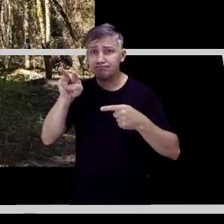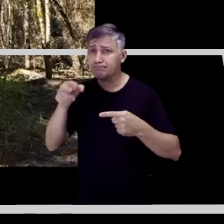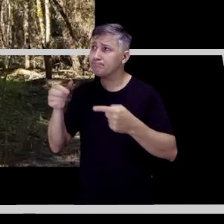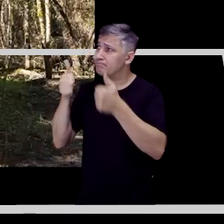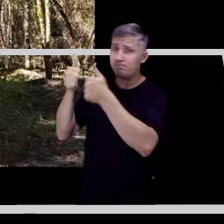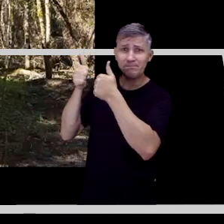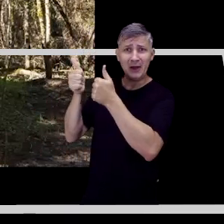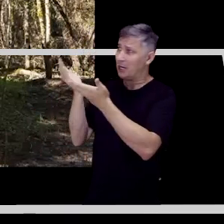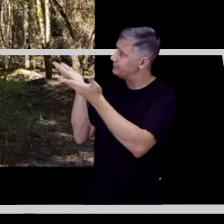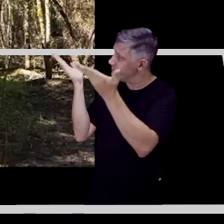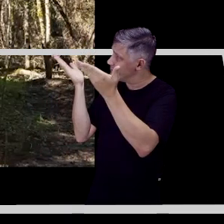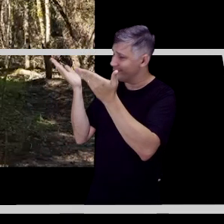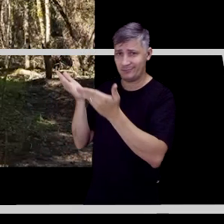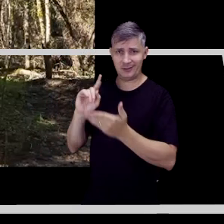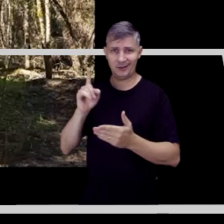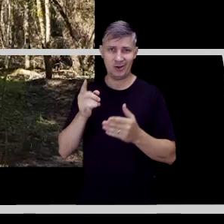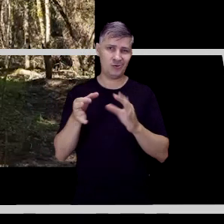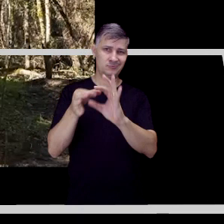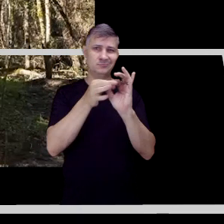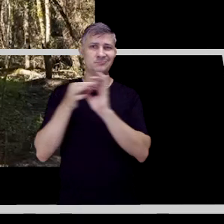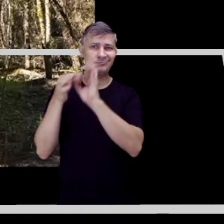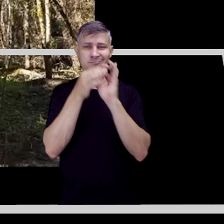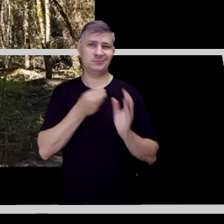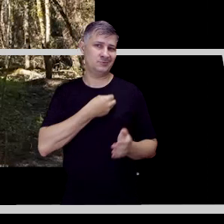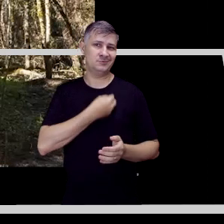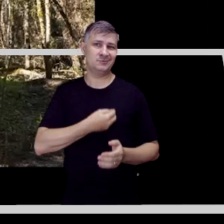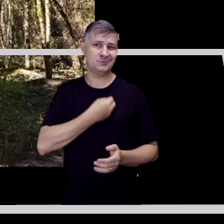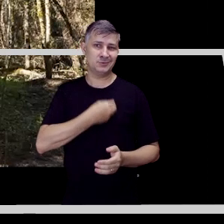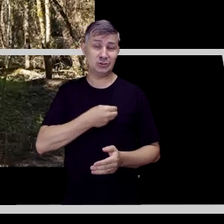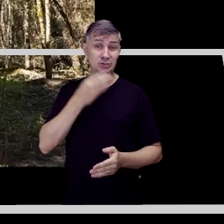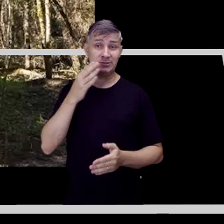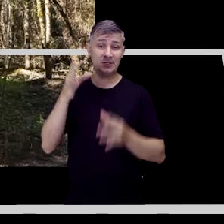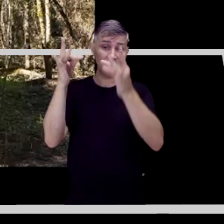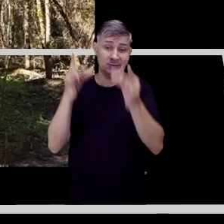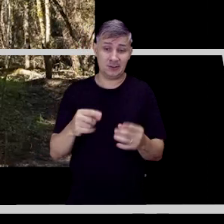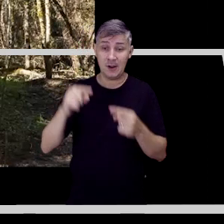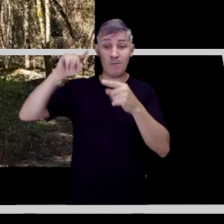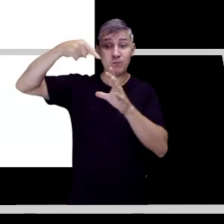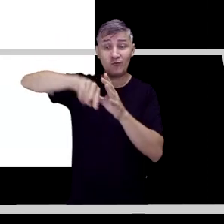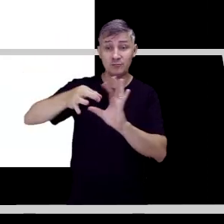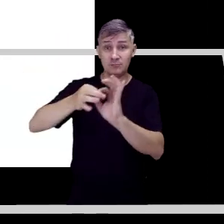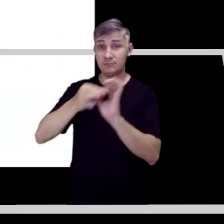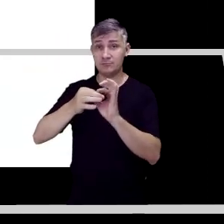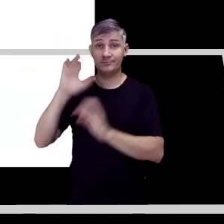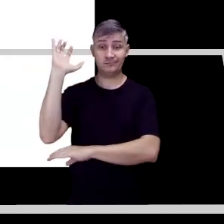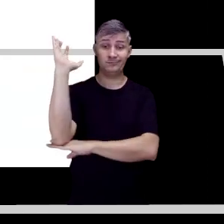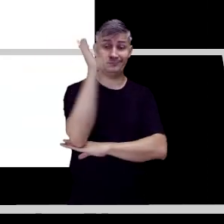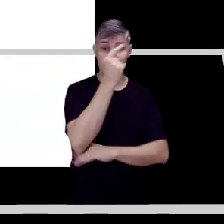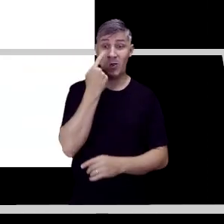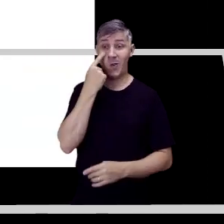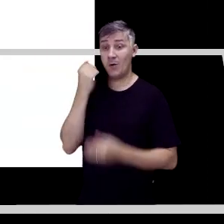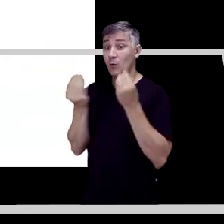se vê bem em situações assim, não? Em situações de convívio direto, delicado e profundo com a natureza,